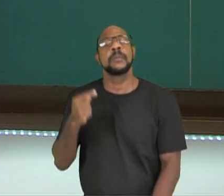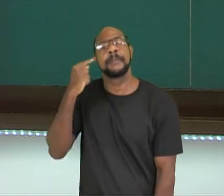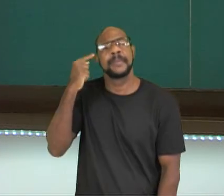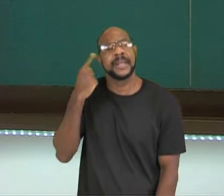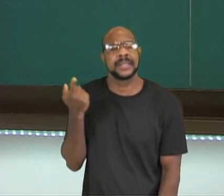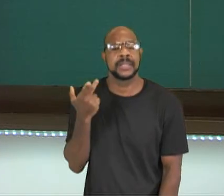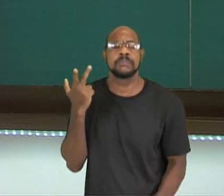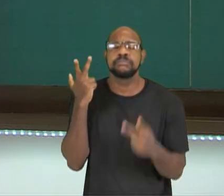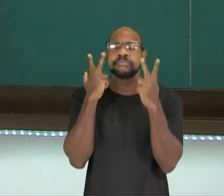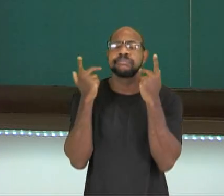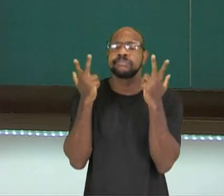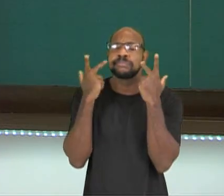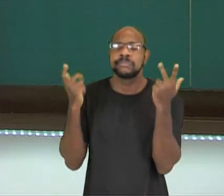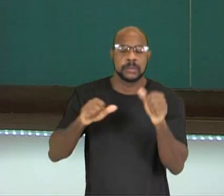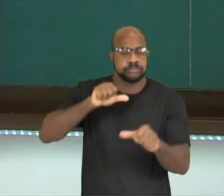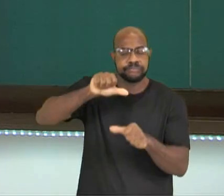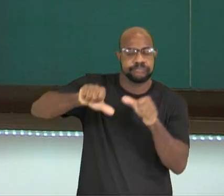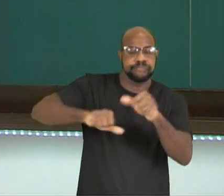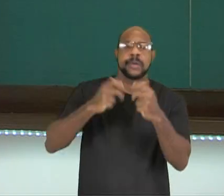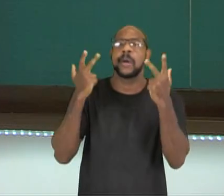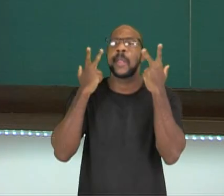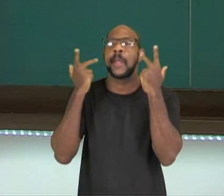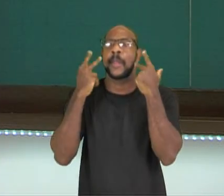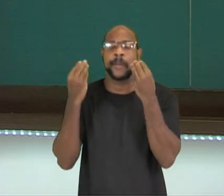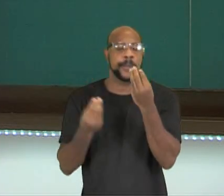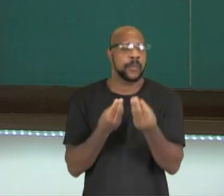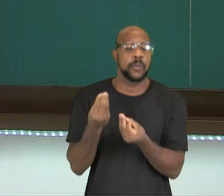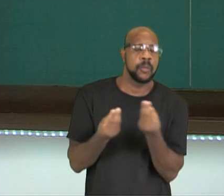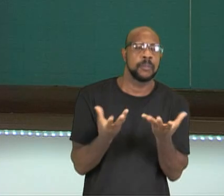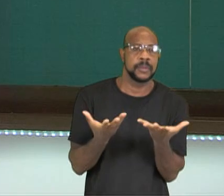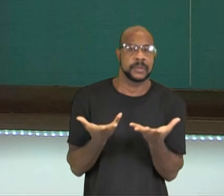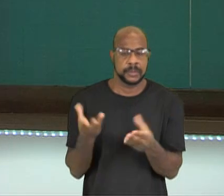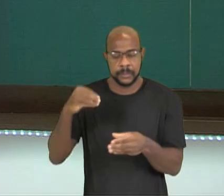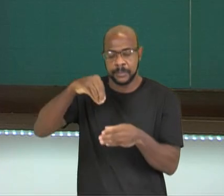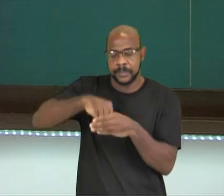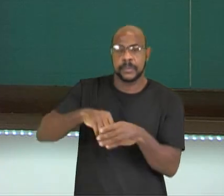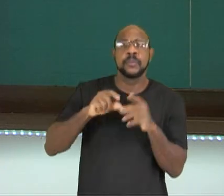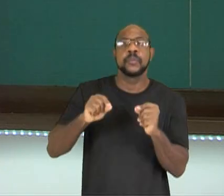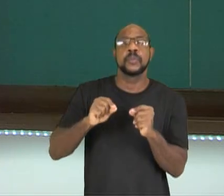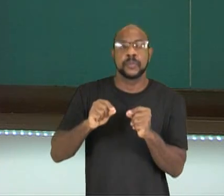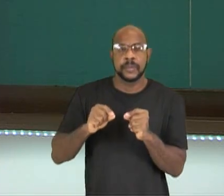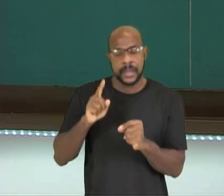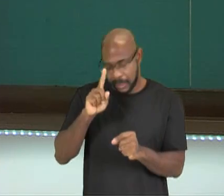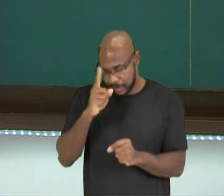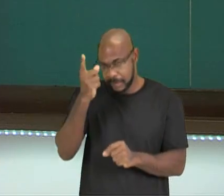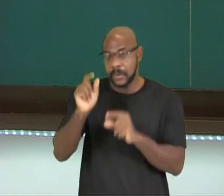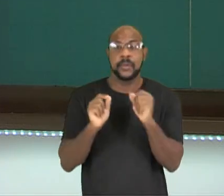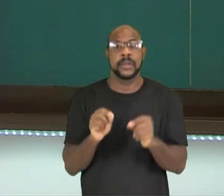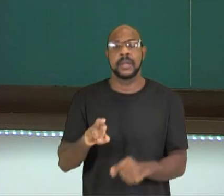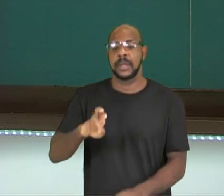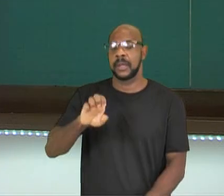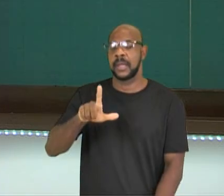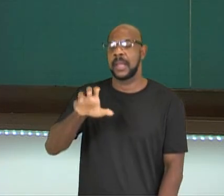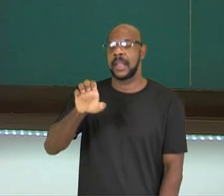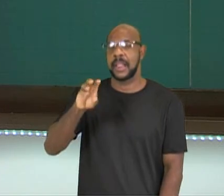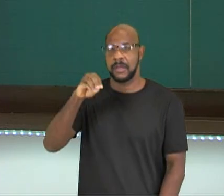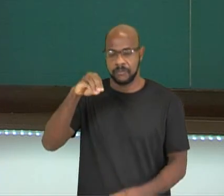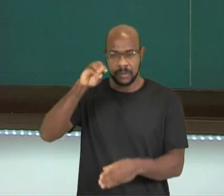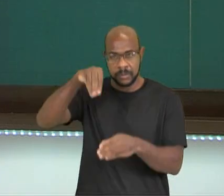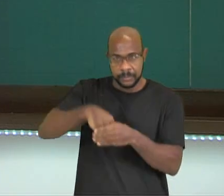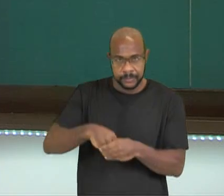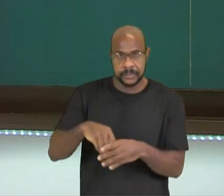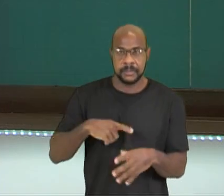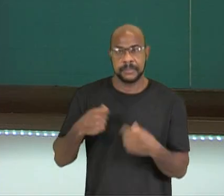nas mudanças naturais do planeta, e isso inclui a ideia do relevo, a gente tem que desenvolver os estudos